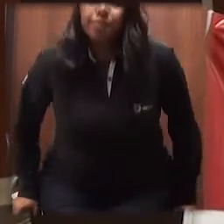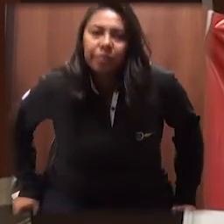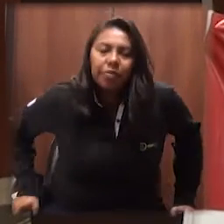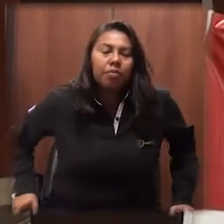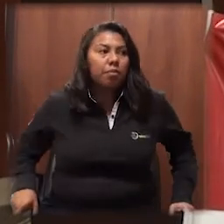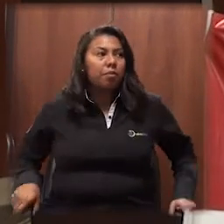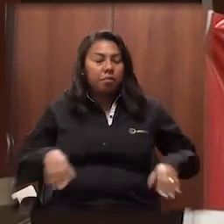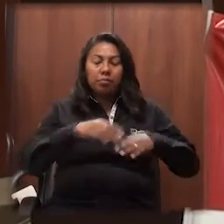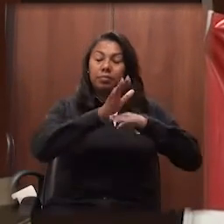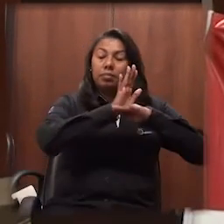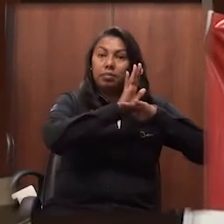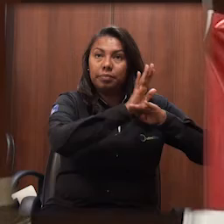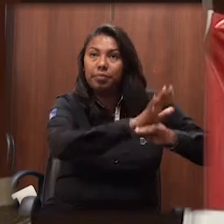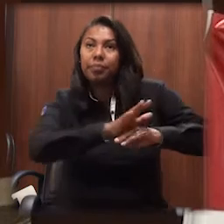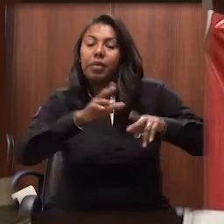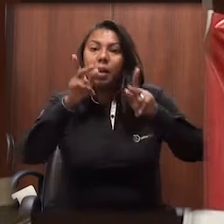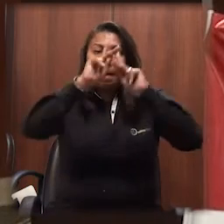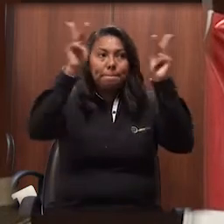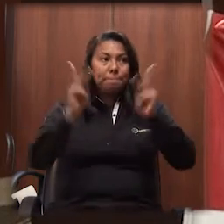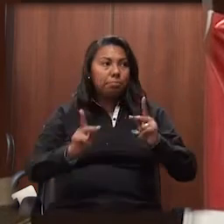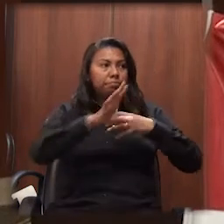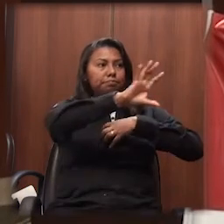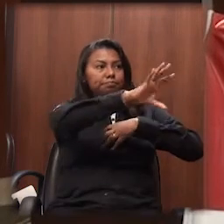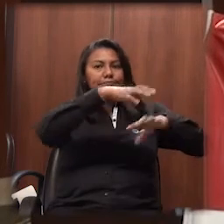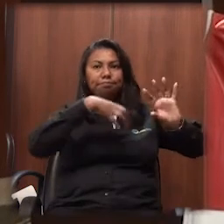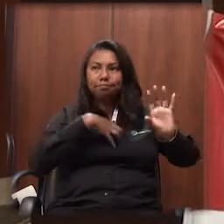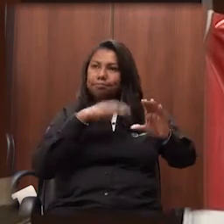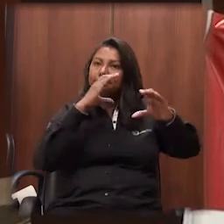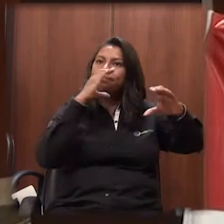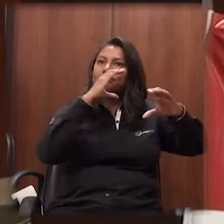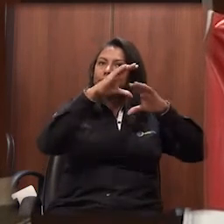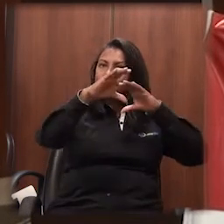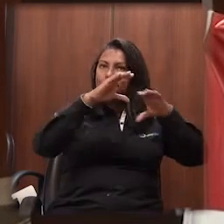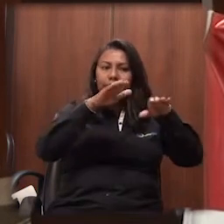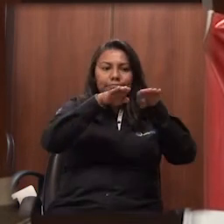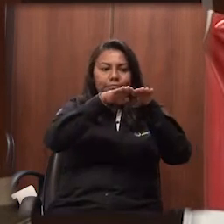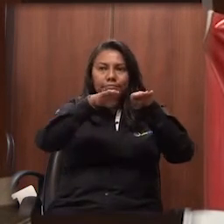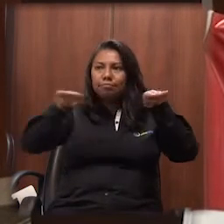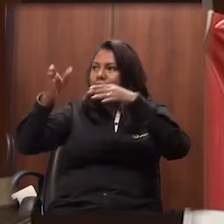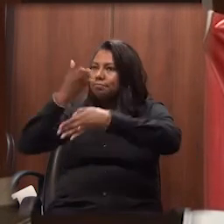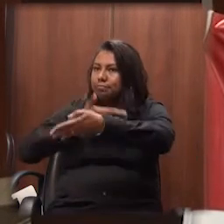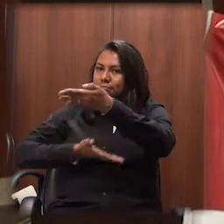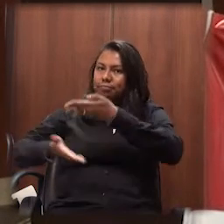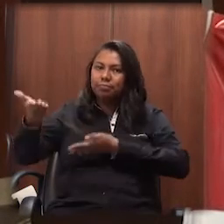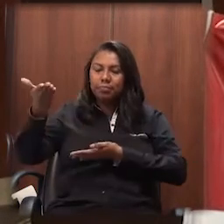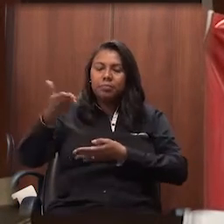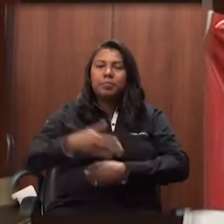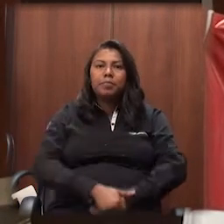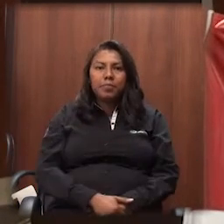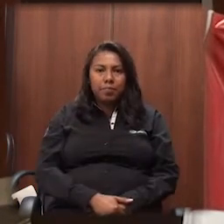solidariedade, à compreensão, ao diálogo, à simetria na relação entre os sujeitos,